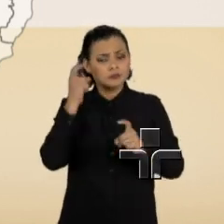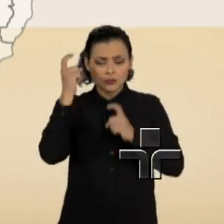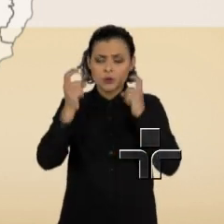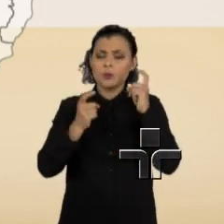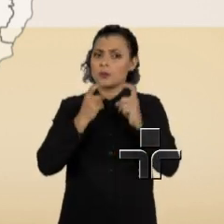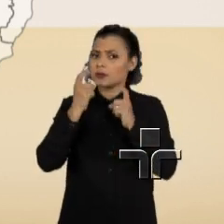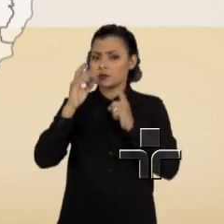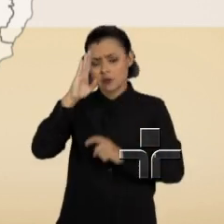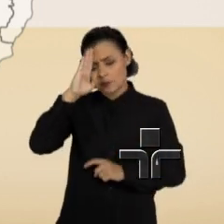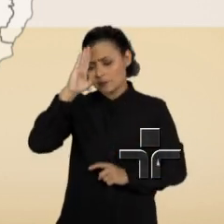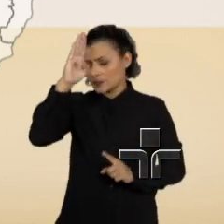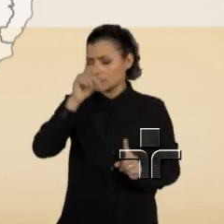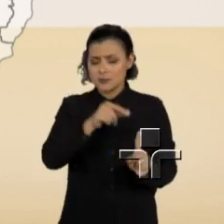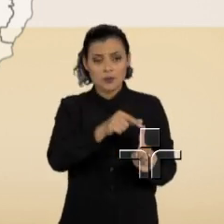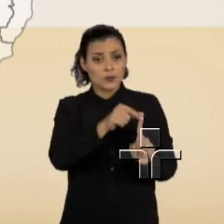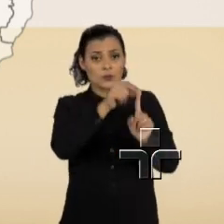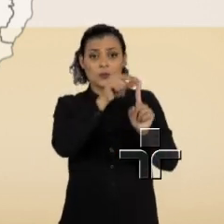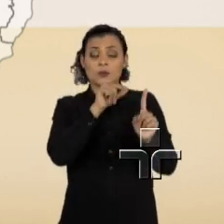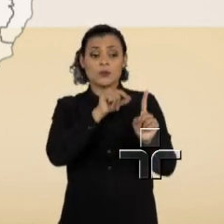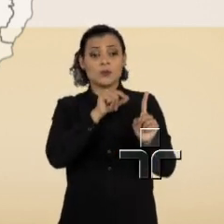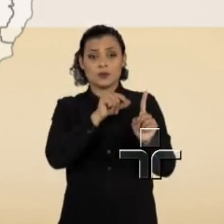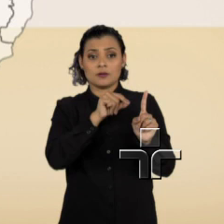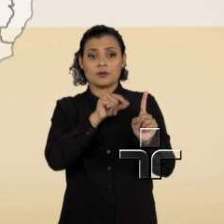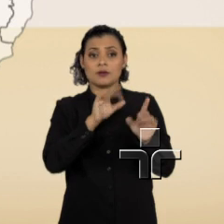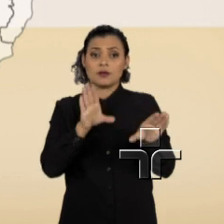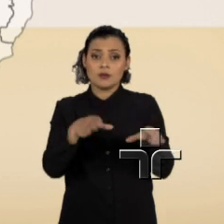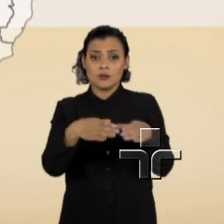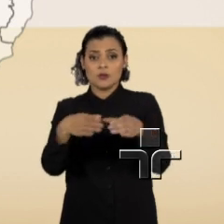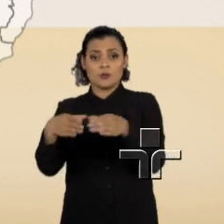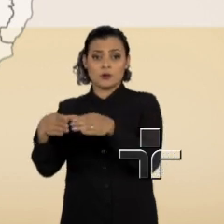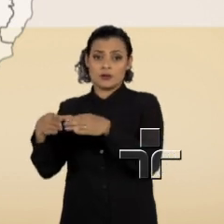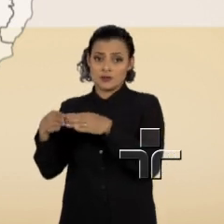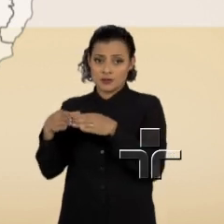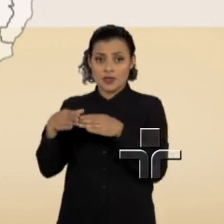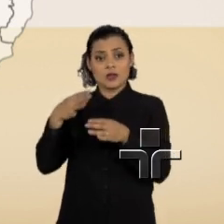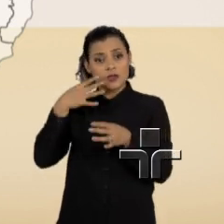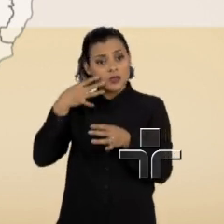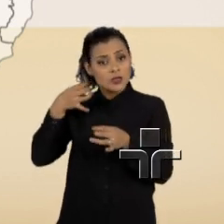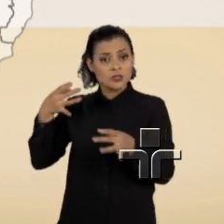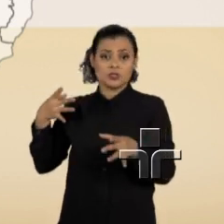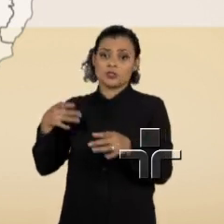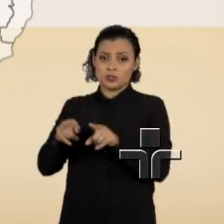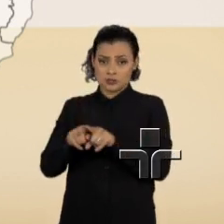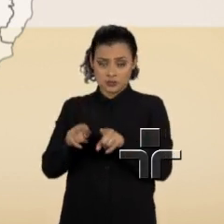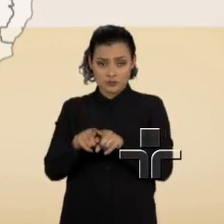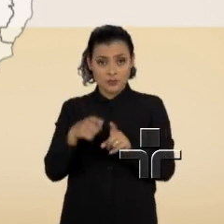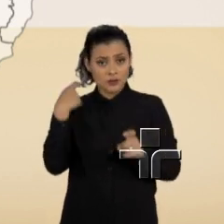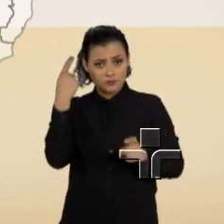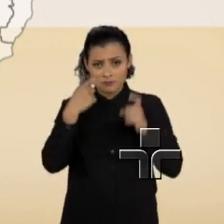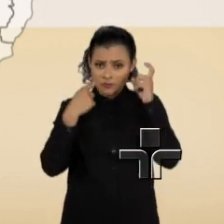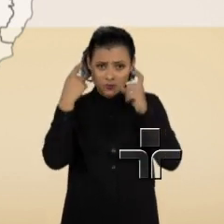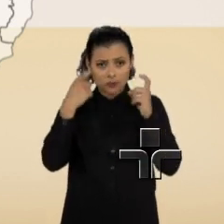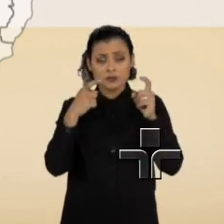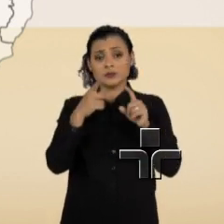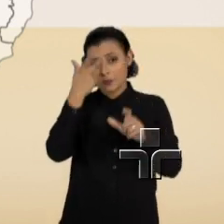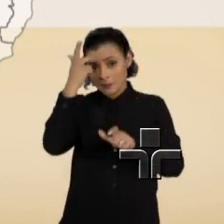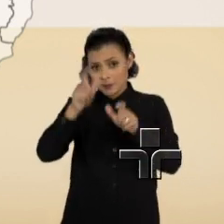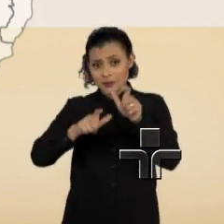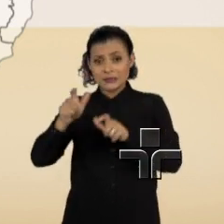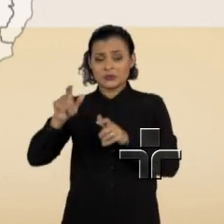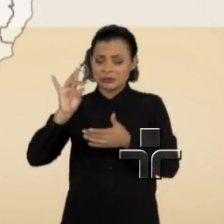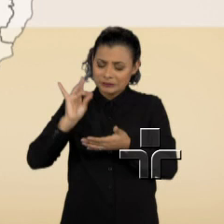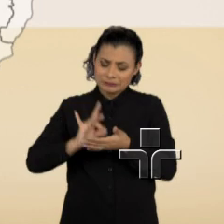preocupação prioritária com a vida de nossas comunidades. O que vale dizer? A preocupação com a vida das pessoas